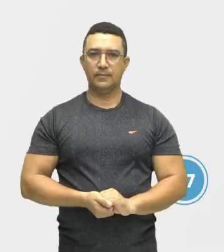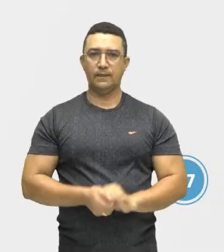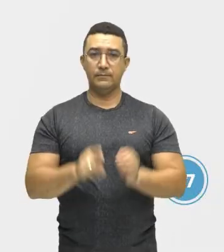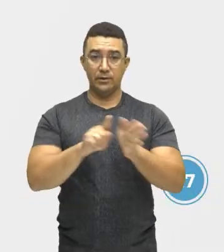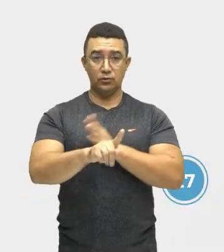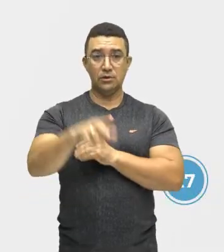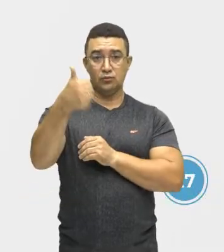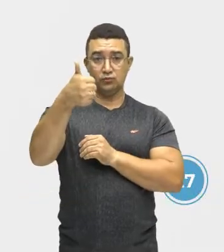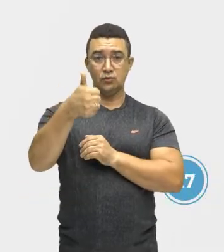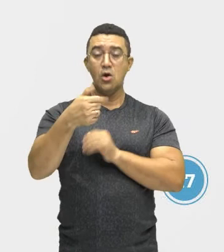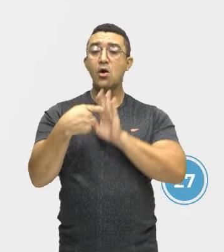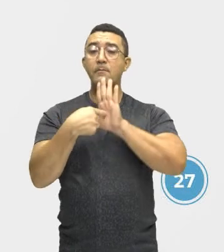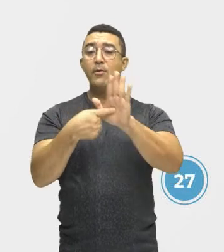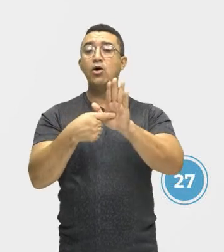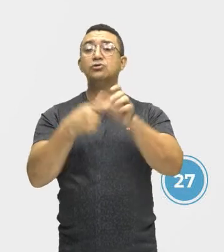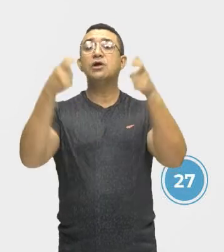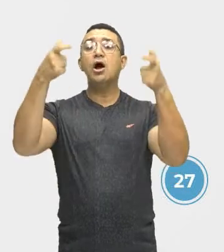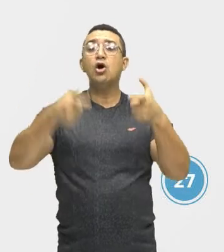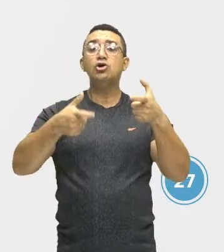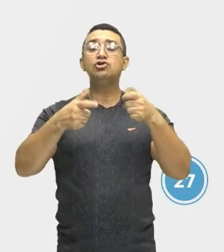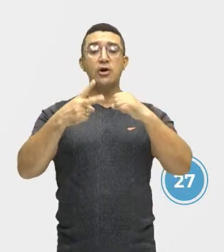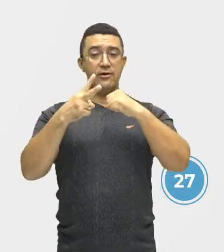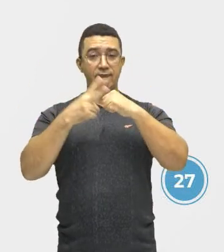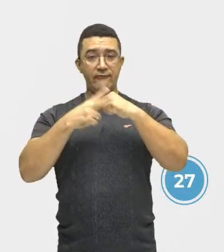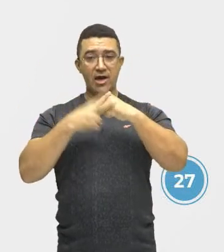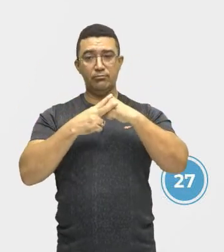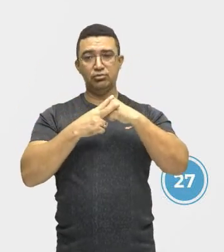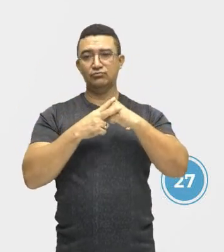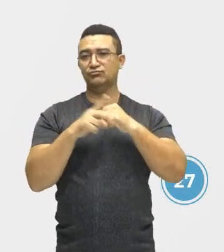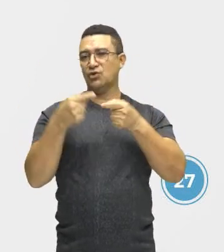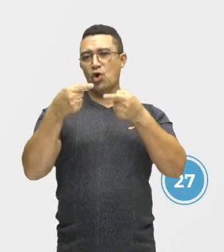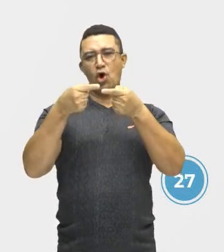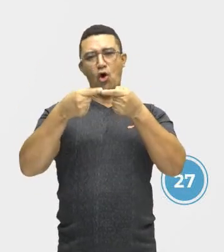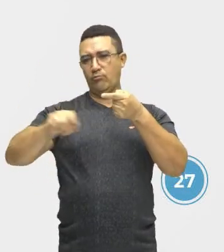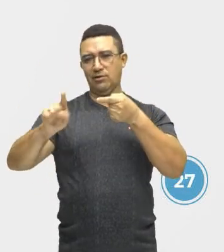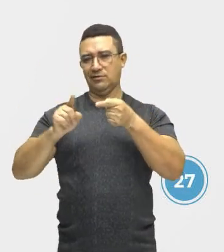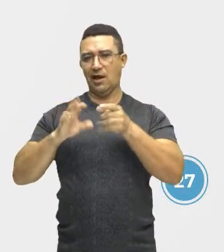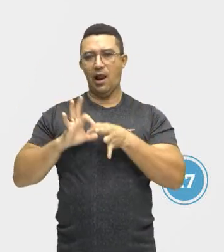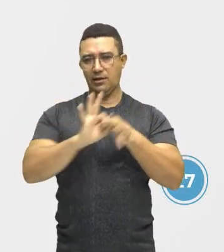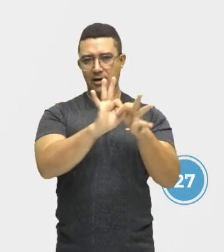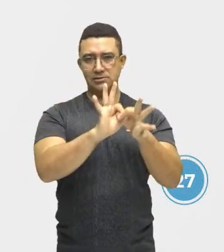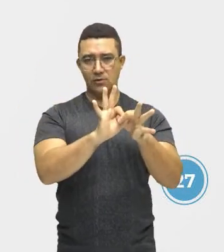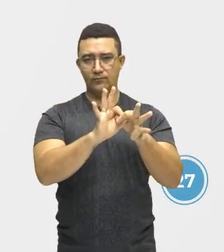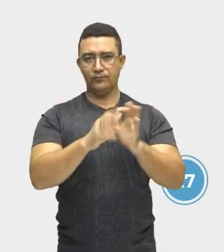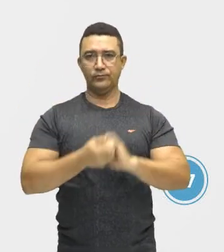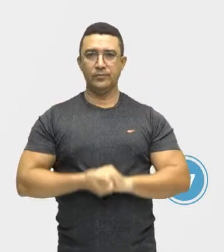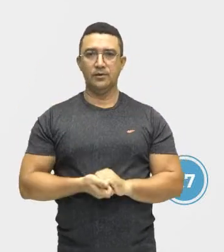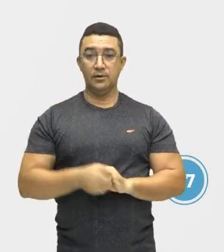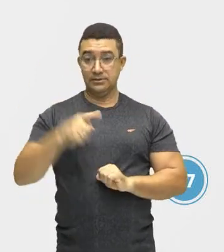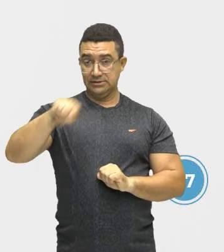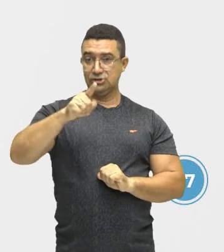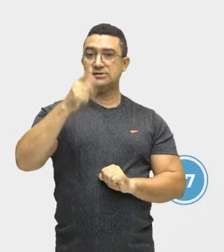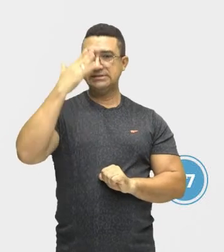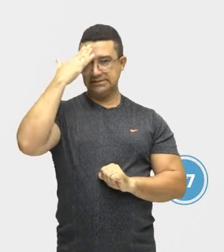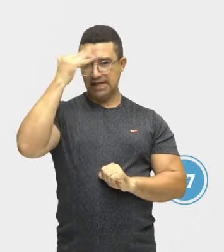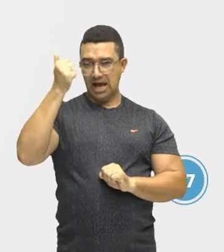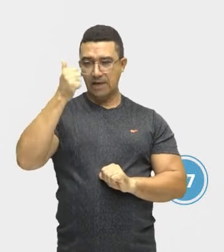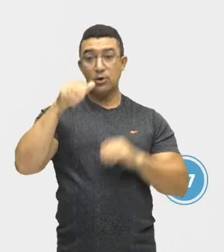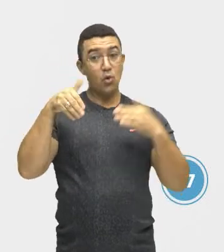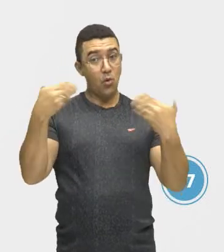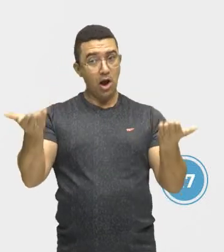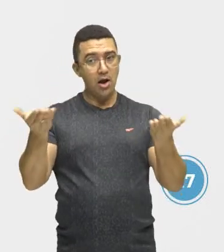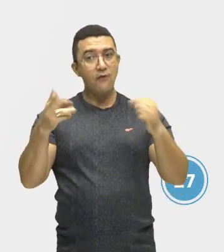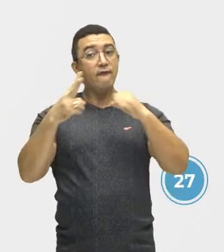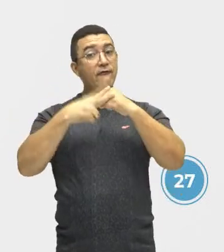Identifique a alternativa em que o verbo destacado não é de ligação. Muito bem. Então você já sabe o que é um verbo de